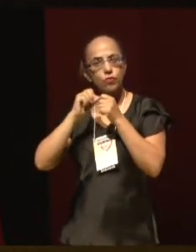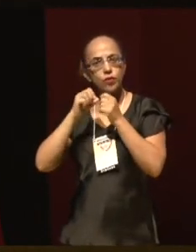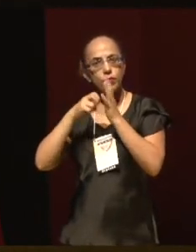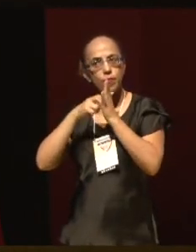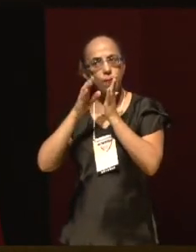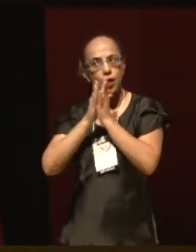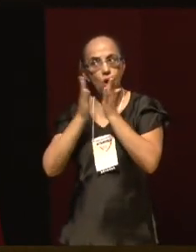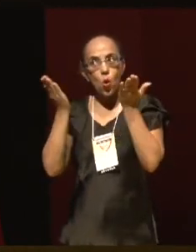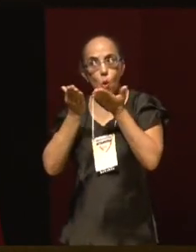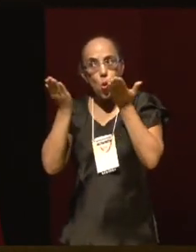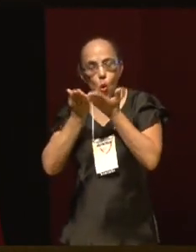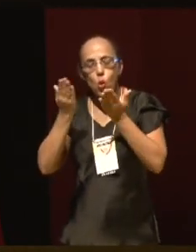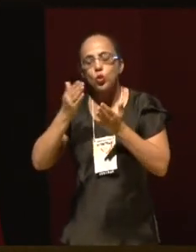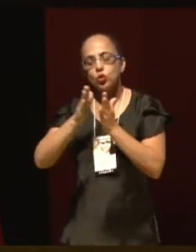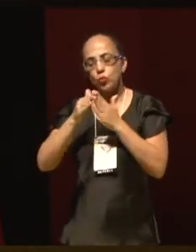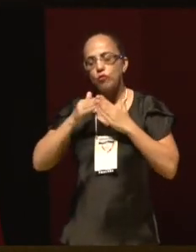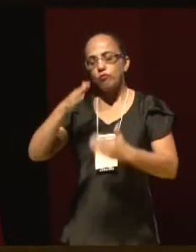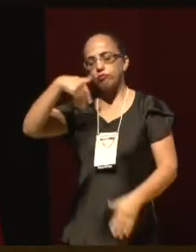hoje.